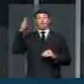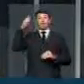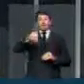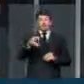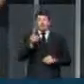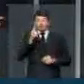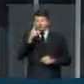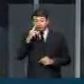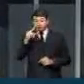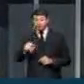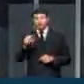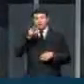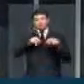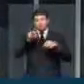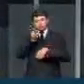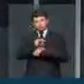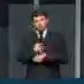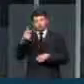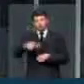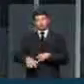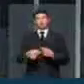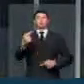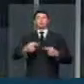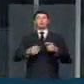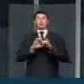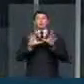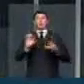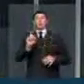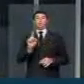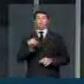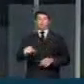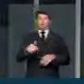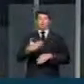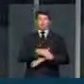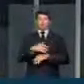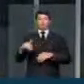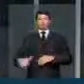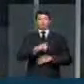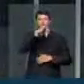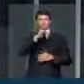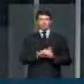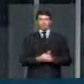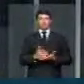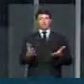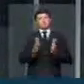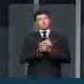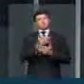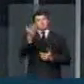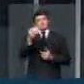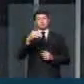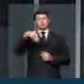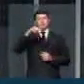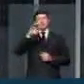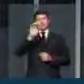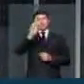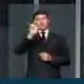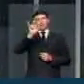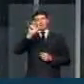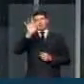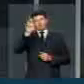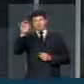de Barros fazer a nova vistoria e já tratar a liberação daquela pista Então parabéns é ministro Moreira Franco pela condução